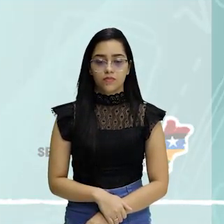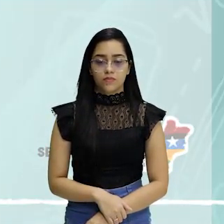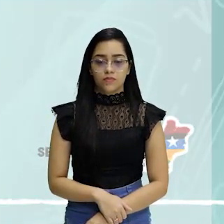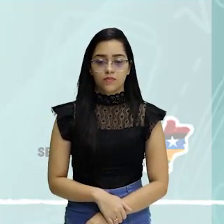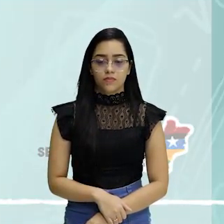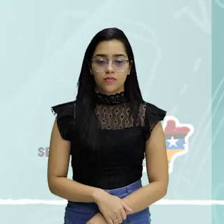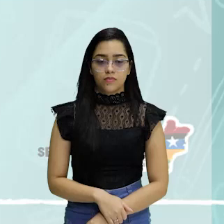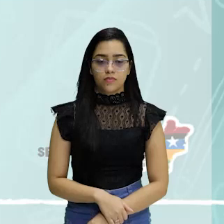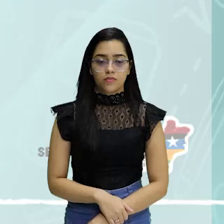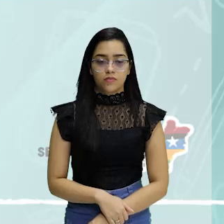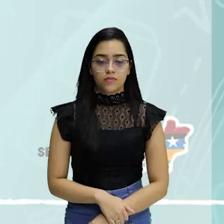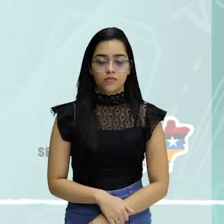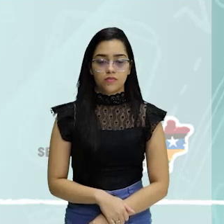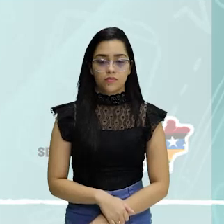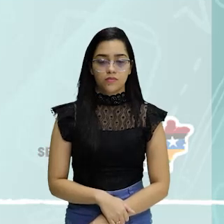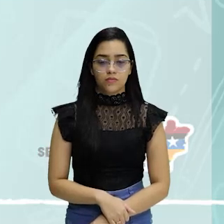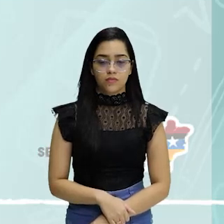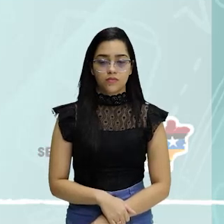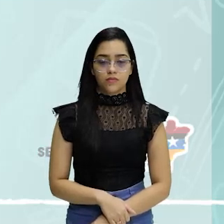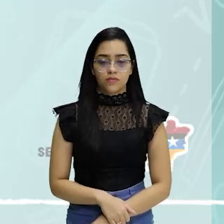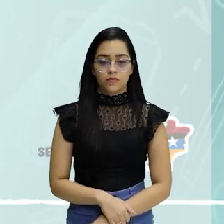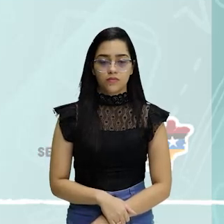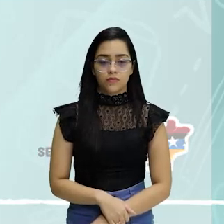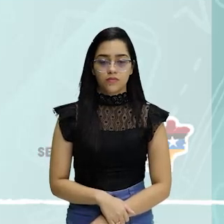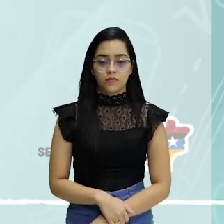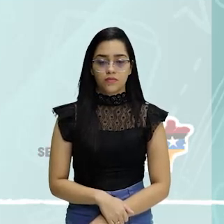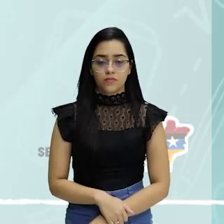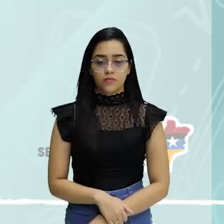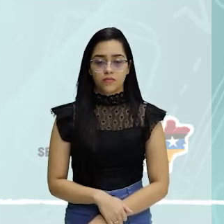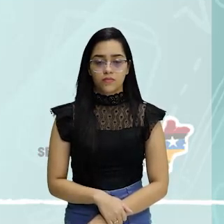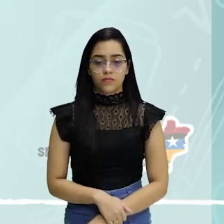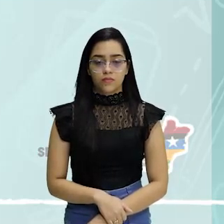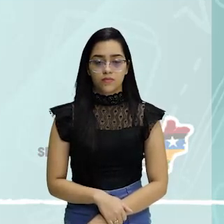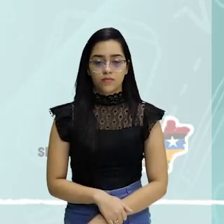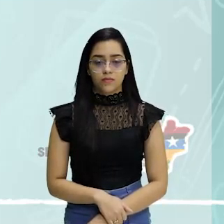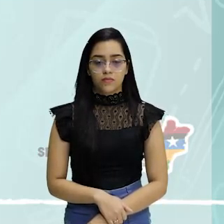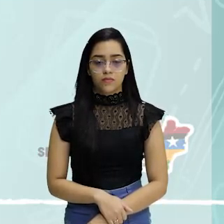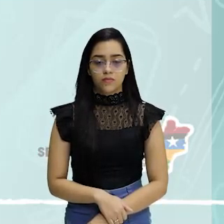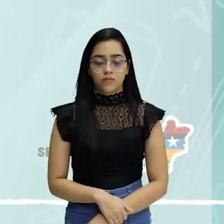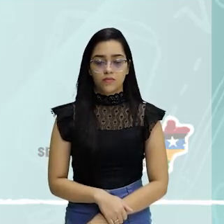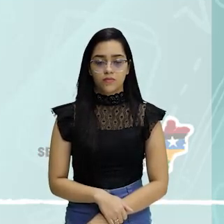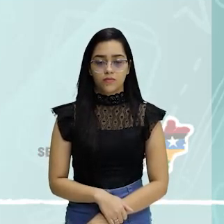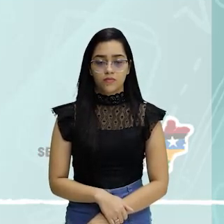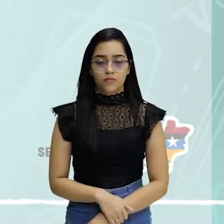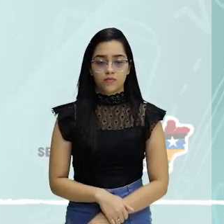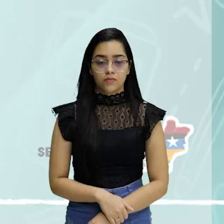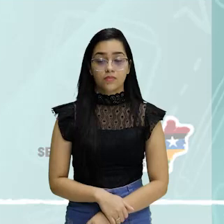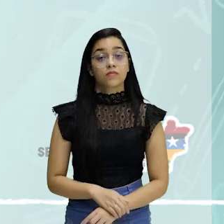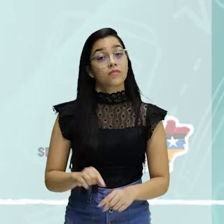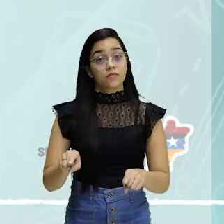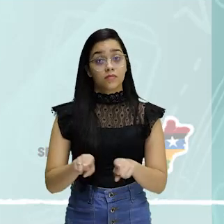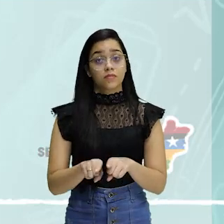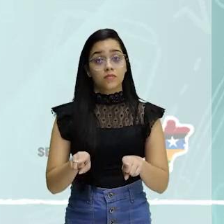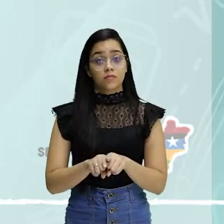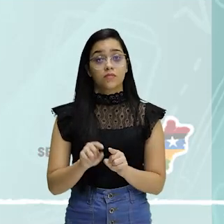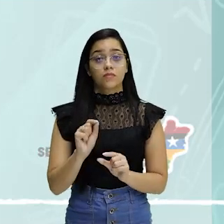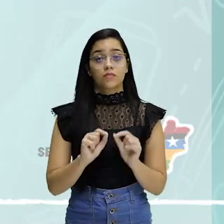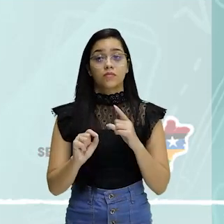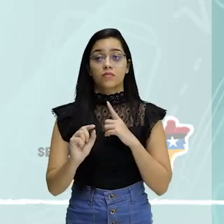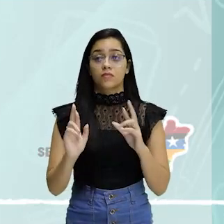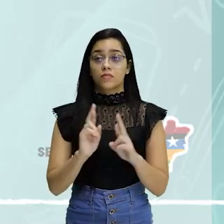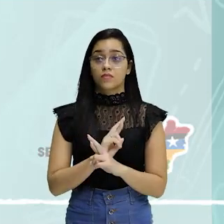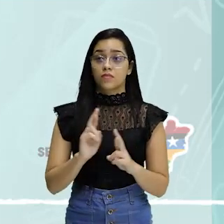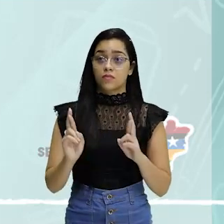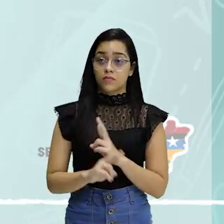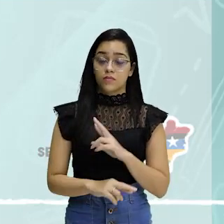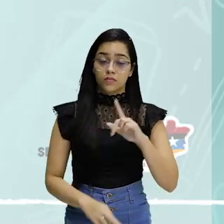fungos e algas, numa troca de benefícios obrigatória para a sobrevivência de ambos. Inclusive, essa relação